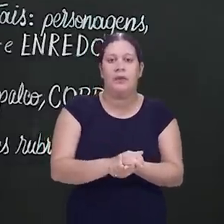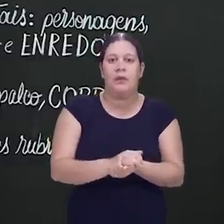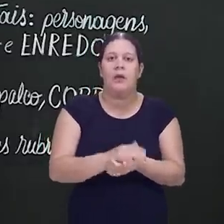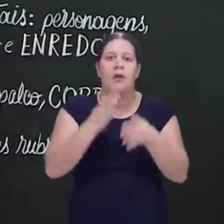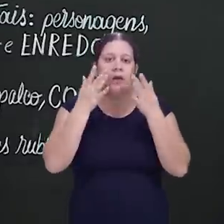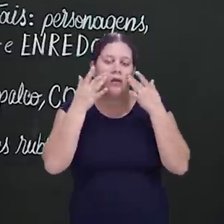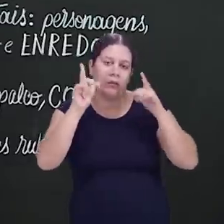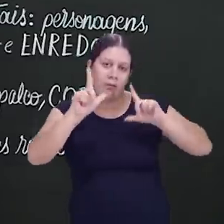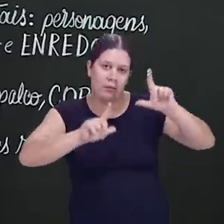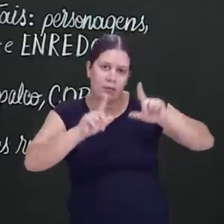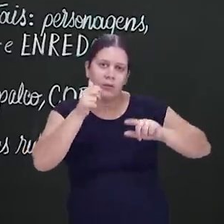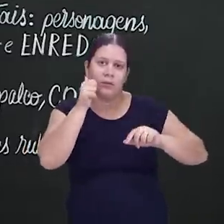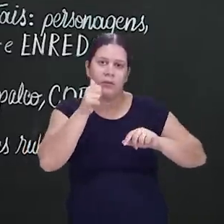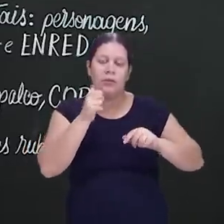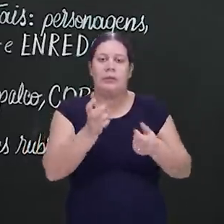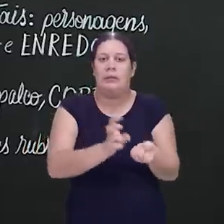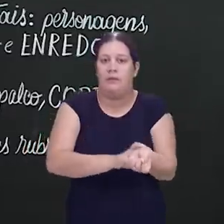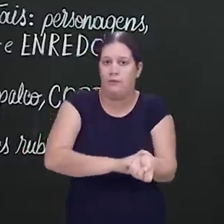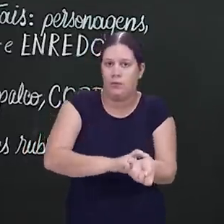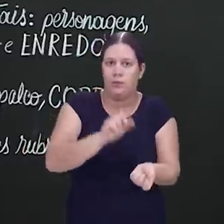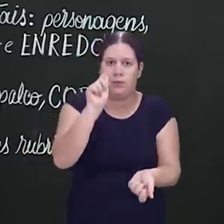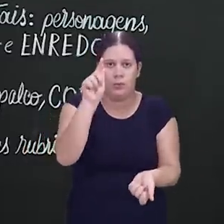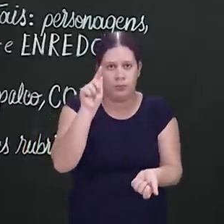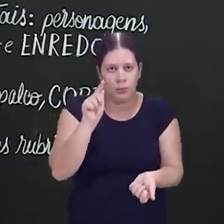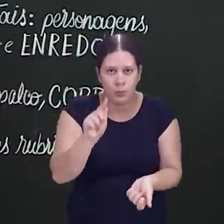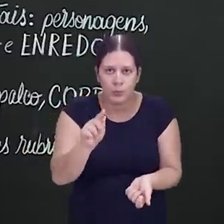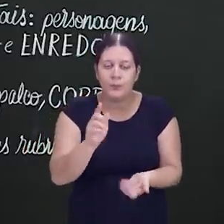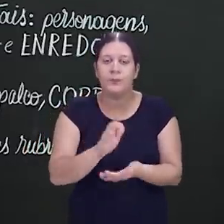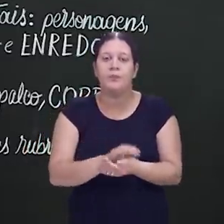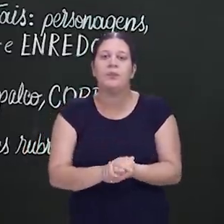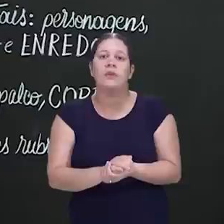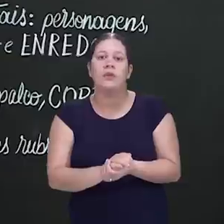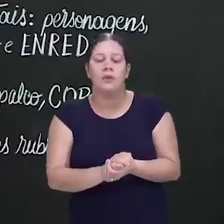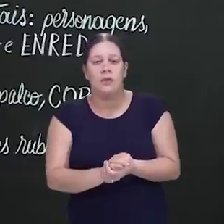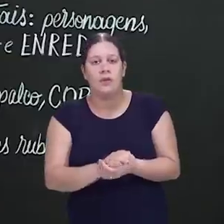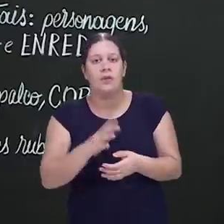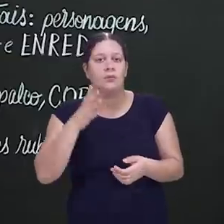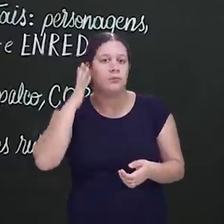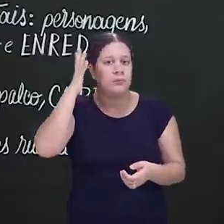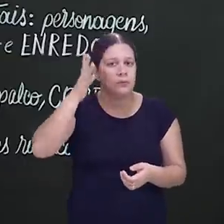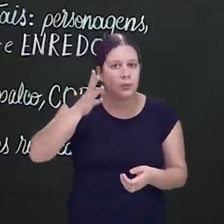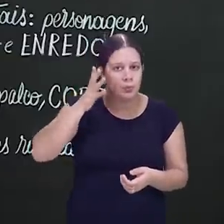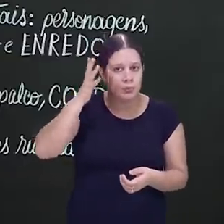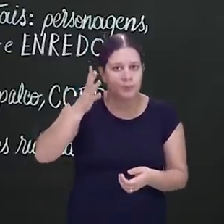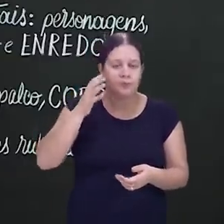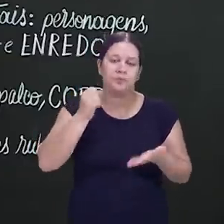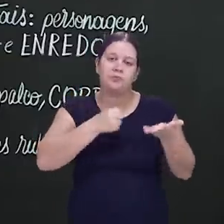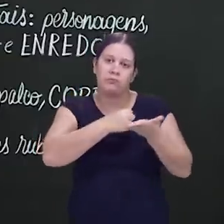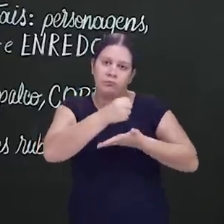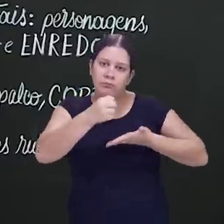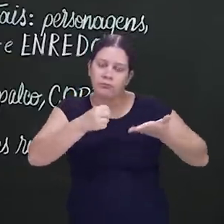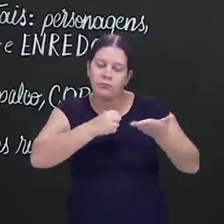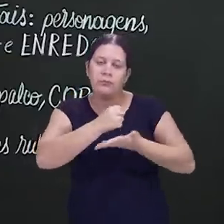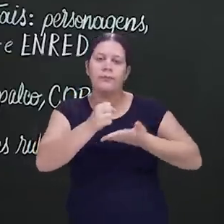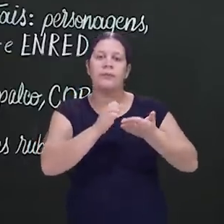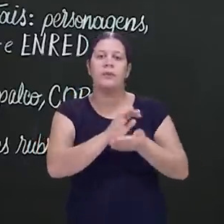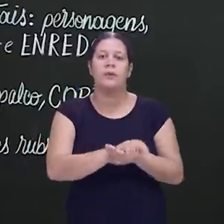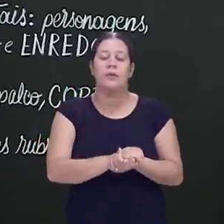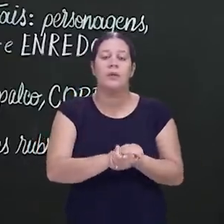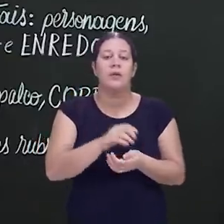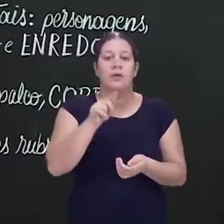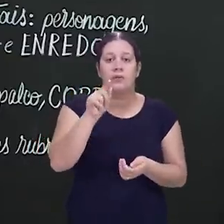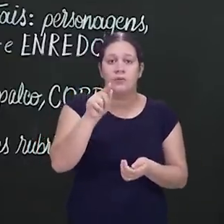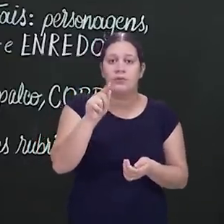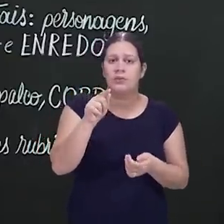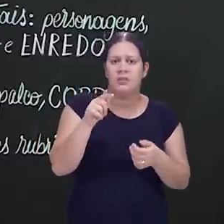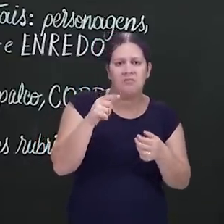A atriz que vai fazer esse personagem. Maria nervosa, dois pontos, uma reprodução aqui do discurso direto, que é a base do texto teatral. Você